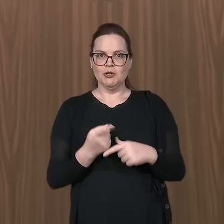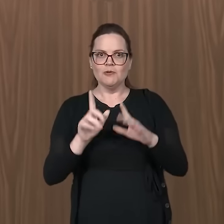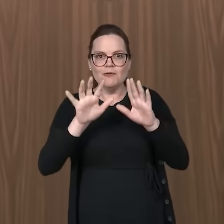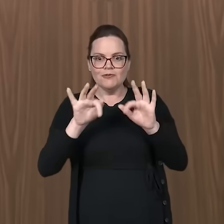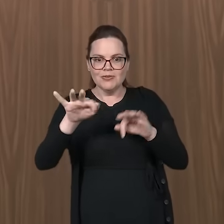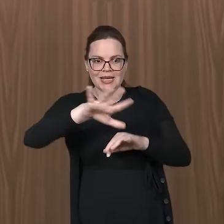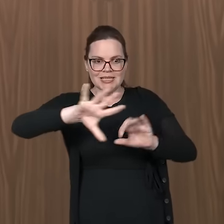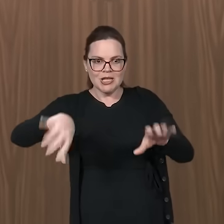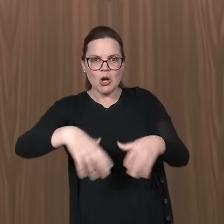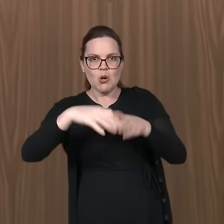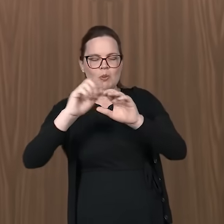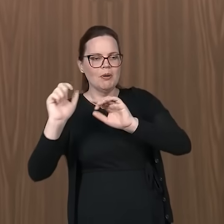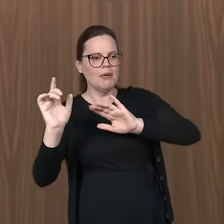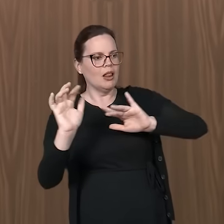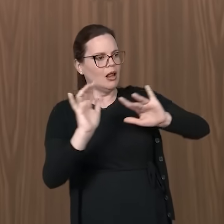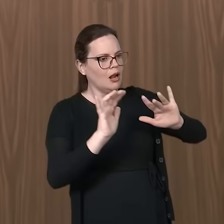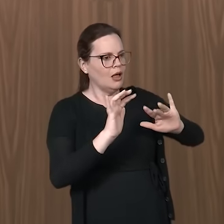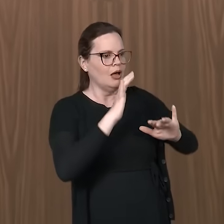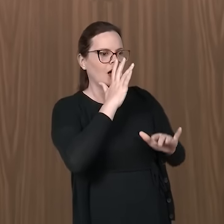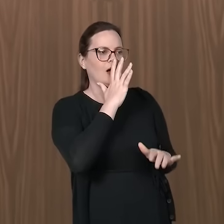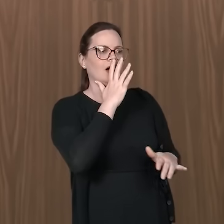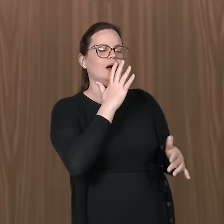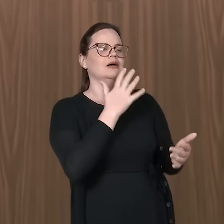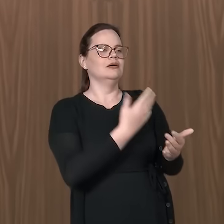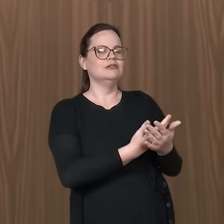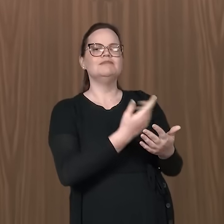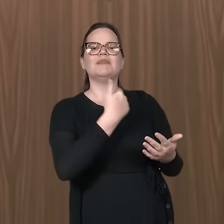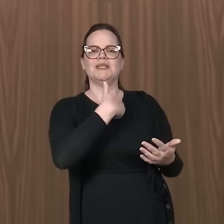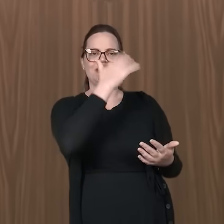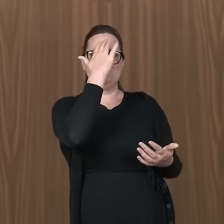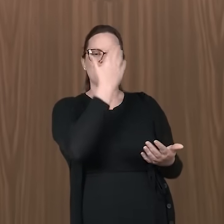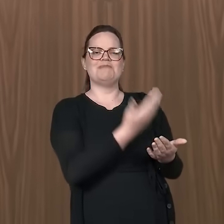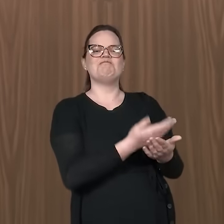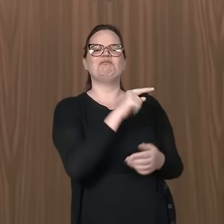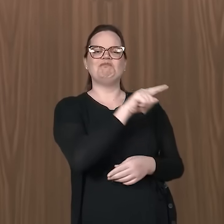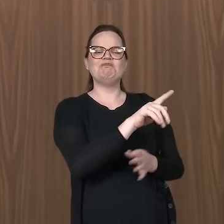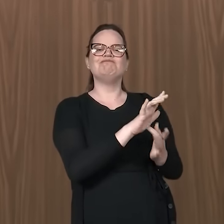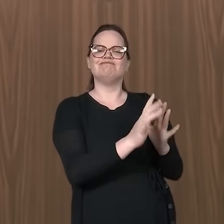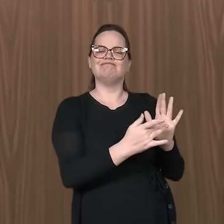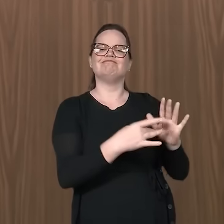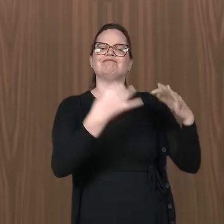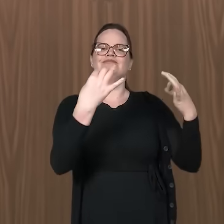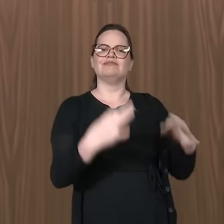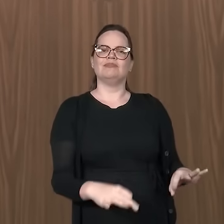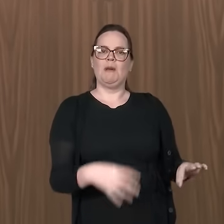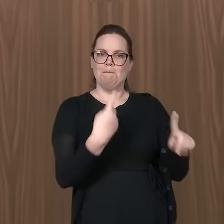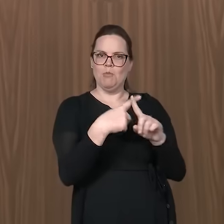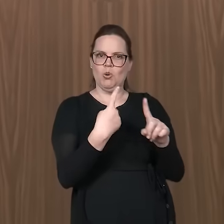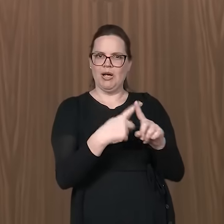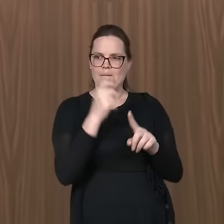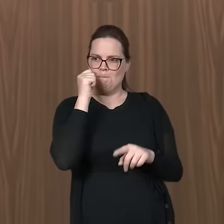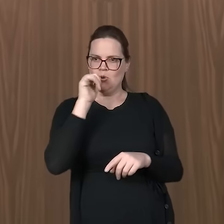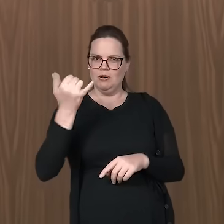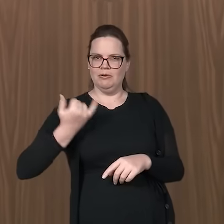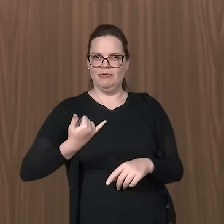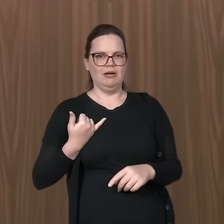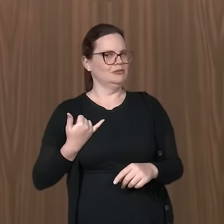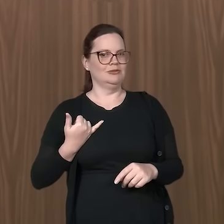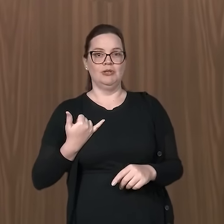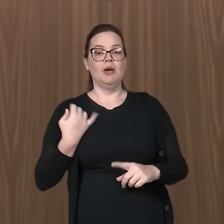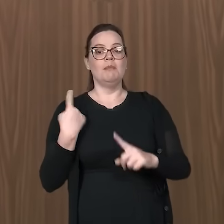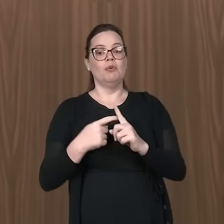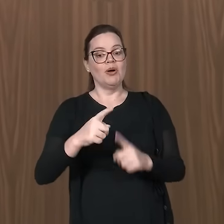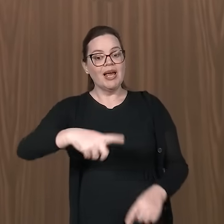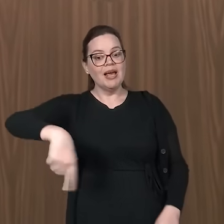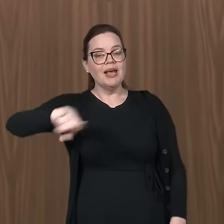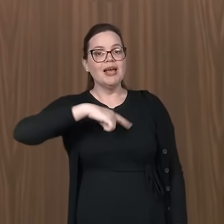eles declaram que eles, na realidade, agora eles criam no Senhor Jesus, não porque aquela mulher havia falado, aquela mulher